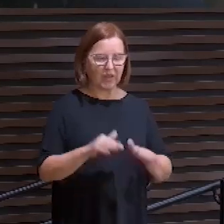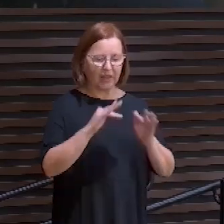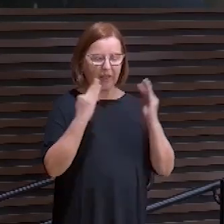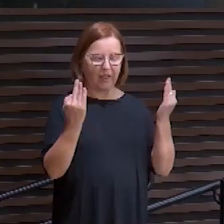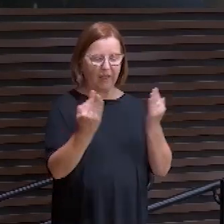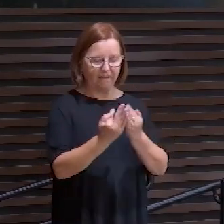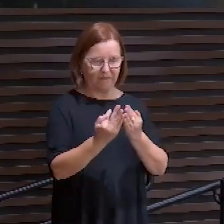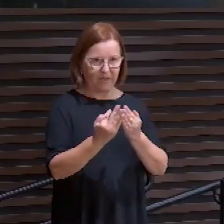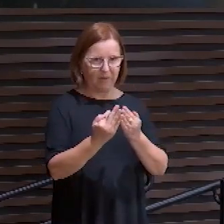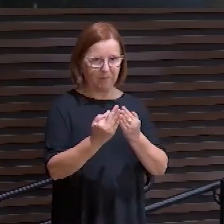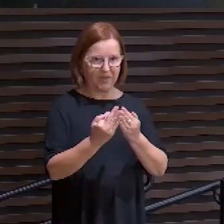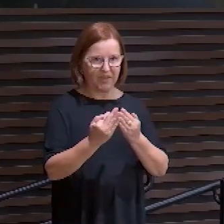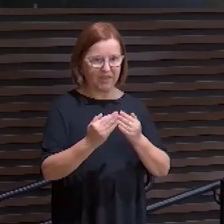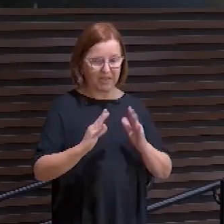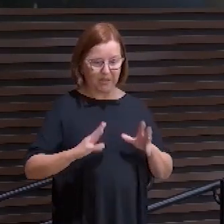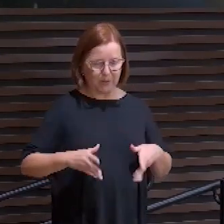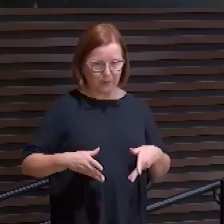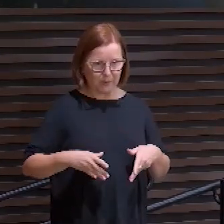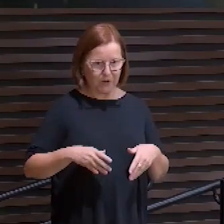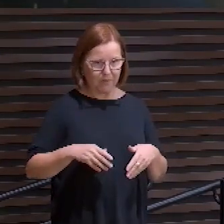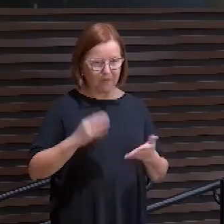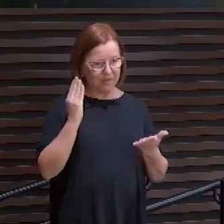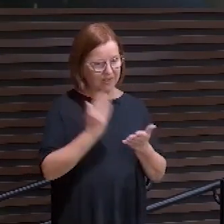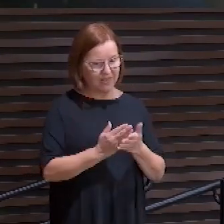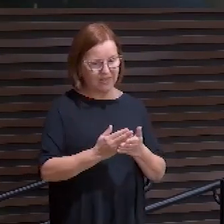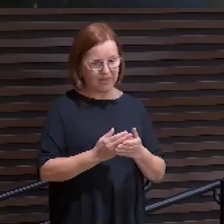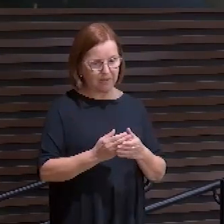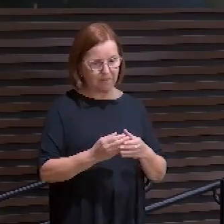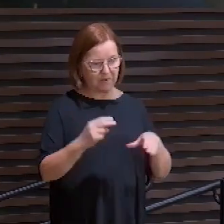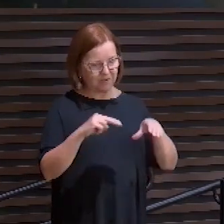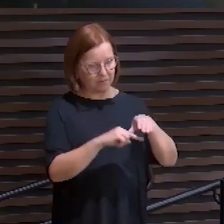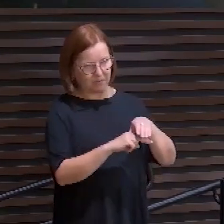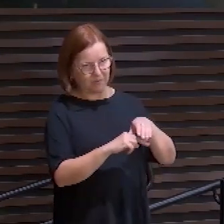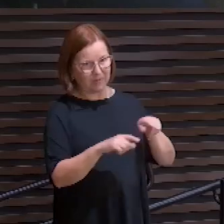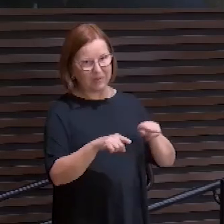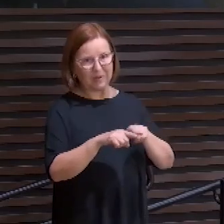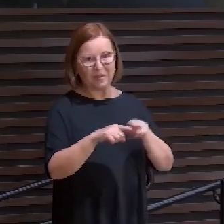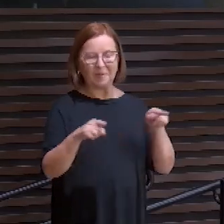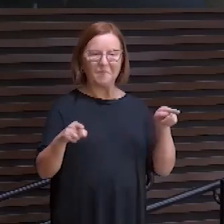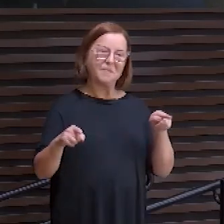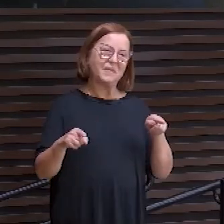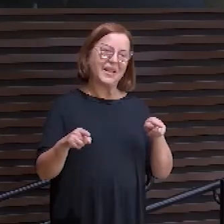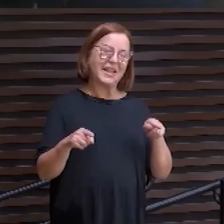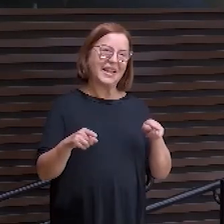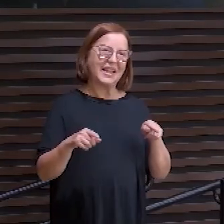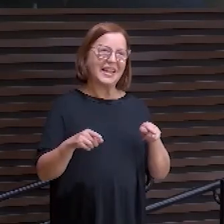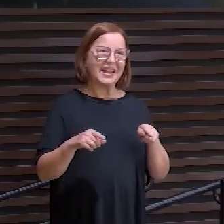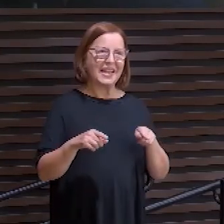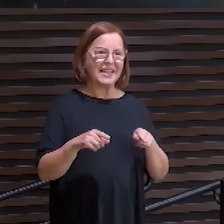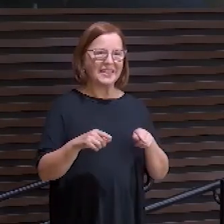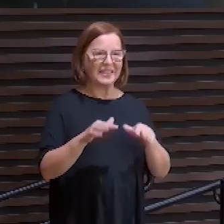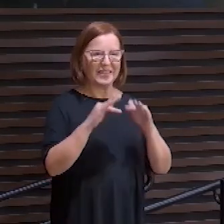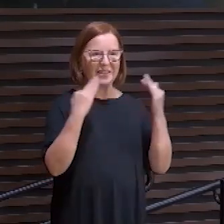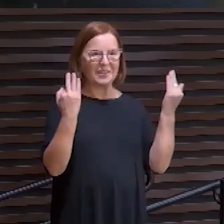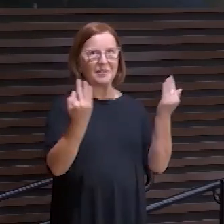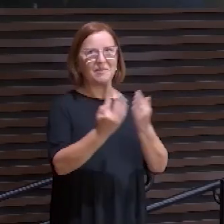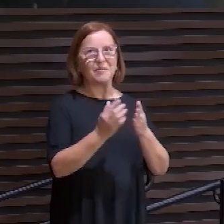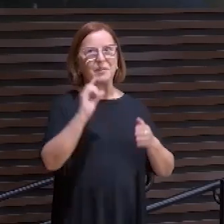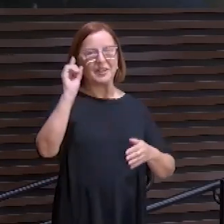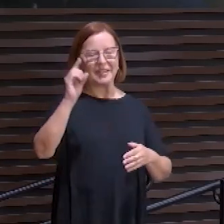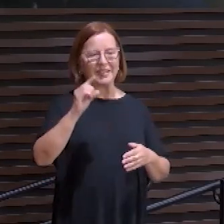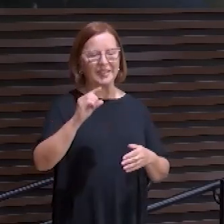a irmandade da tumba vazia supera o tempo e passa para a eternidade